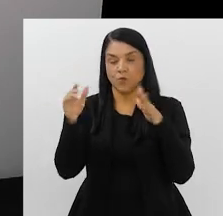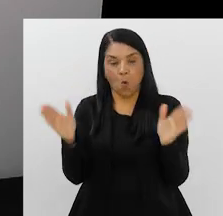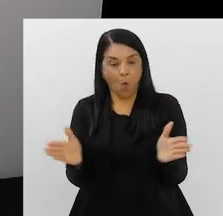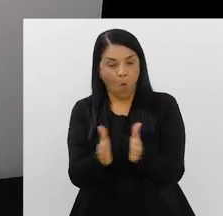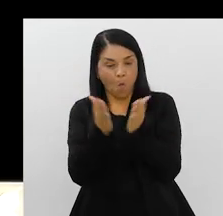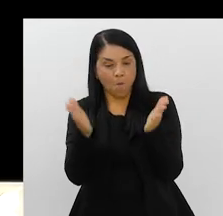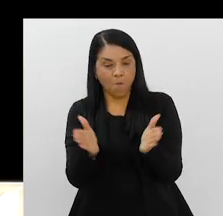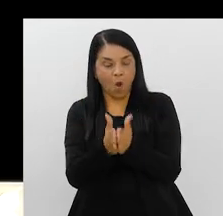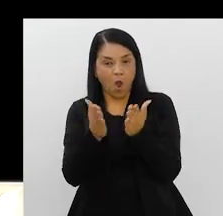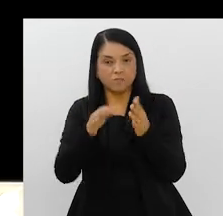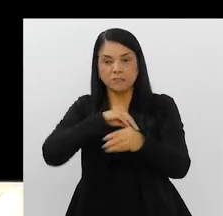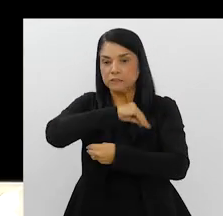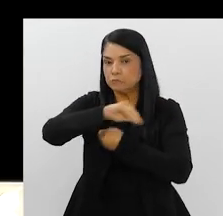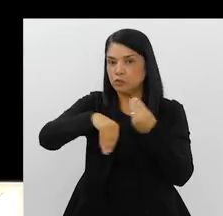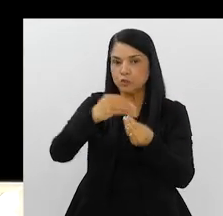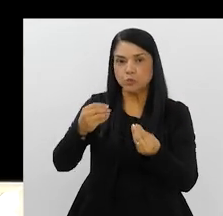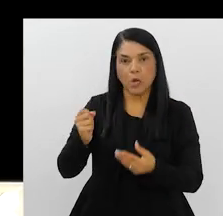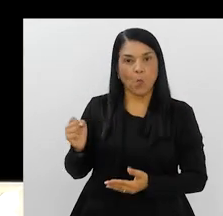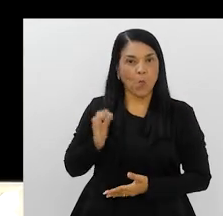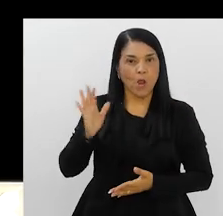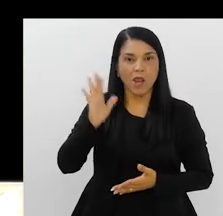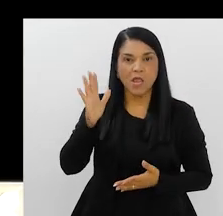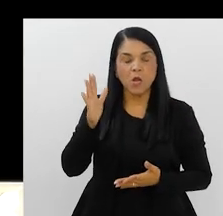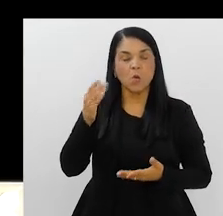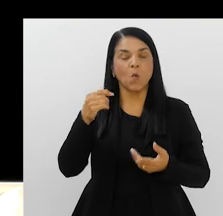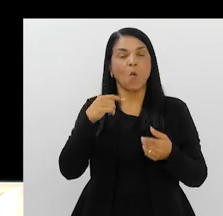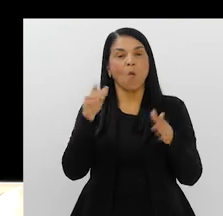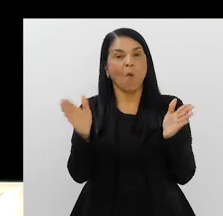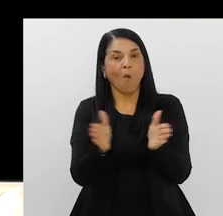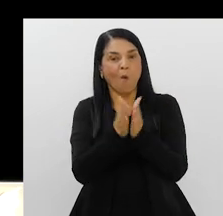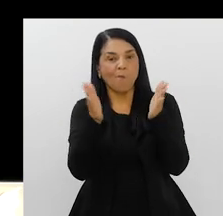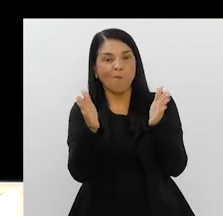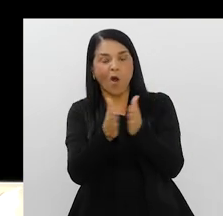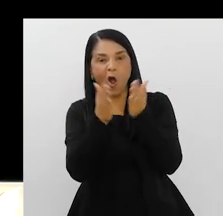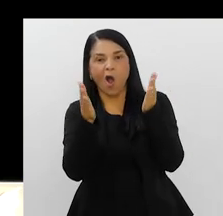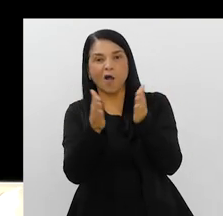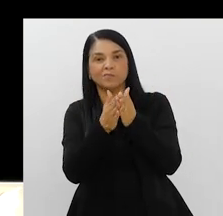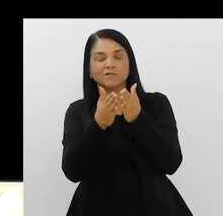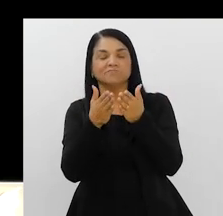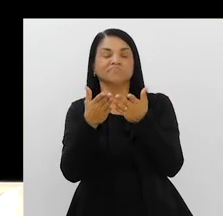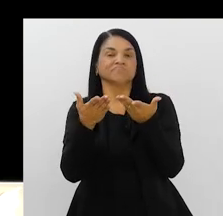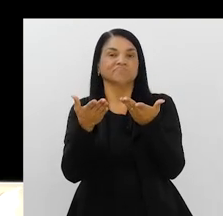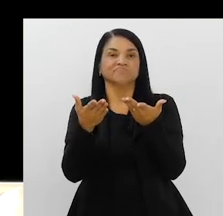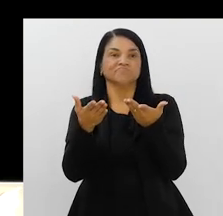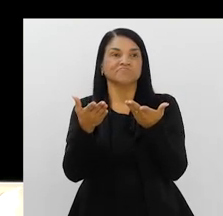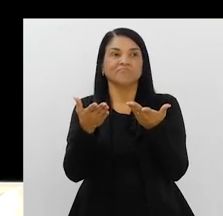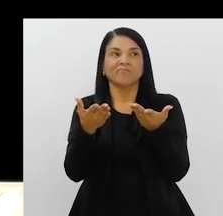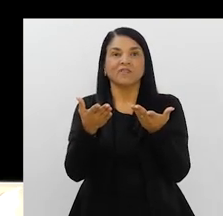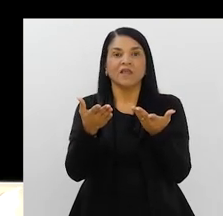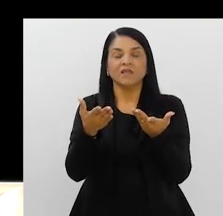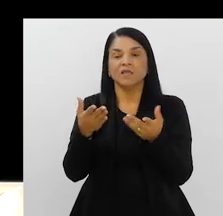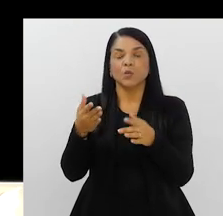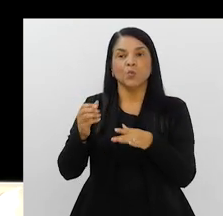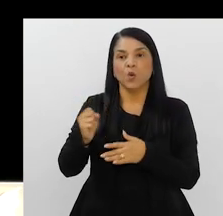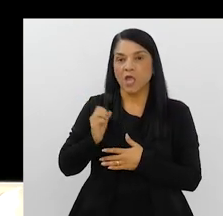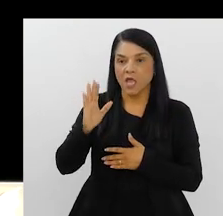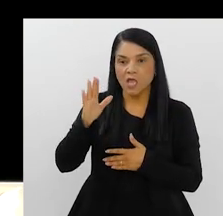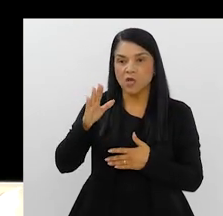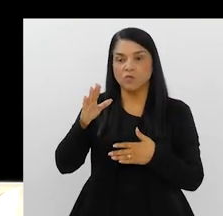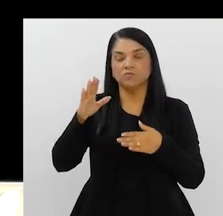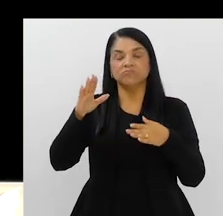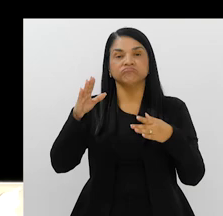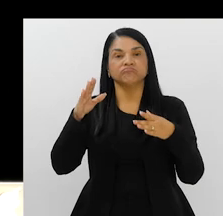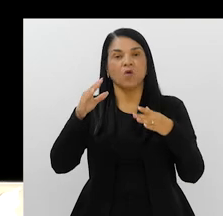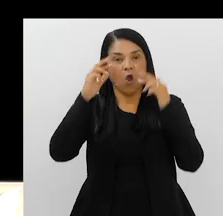avenida, saco, o pobre se miscui com o rico exatamente passa a ser subordinado ao pobre. Né? E ali na avenida, o diretor